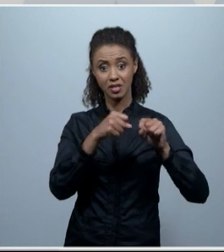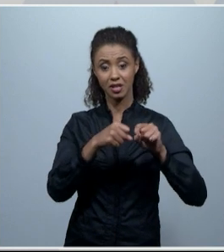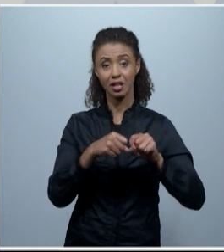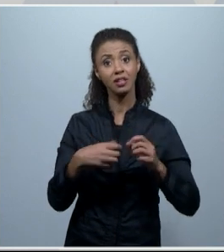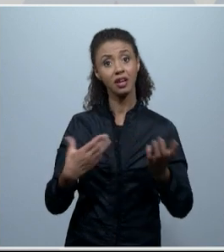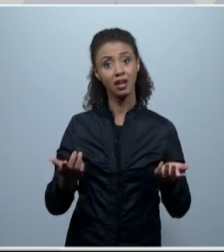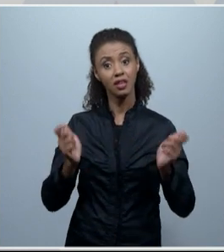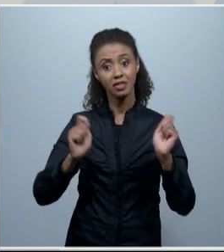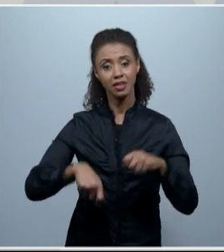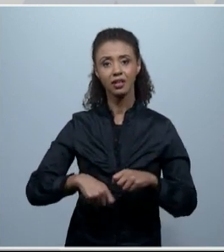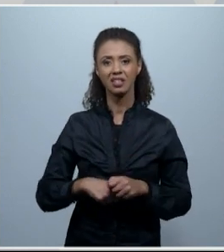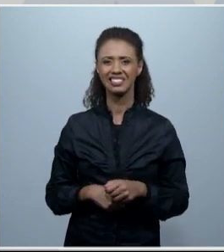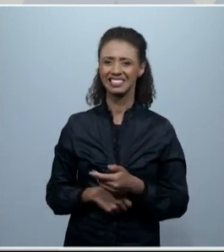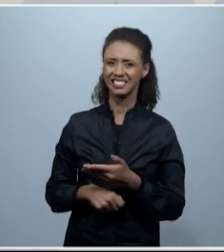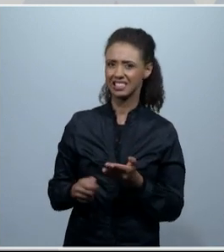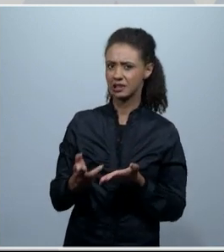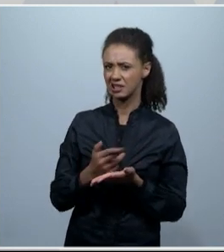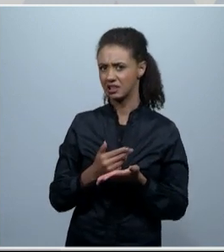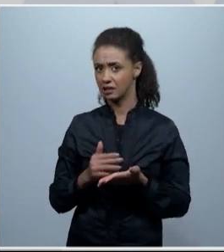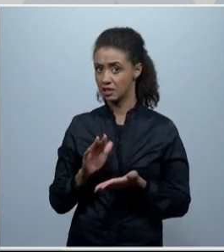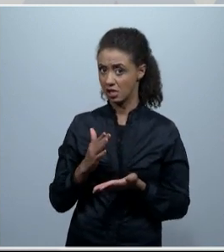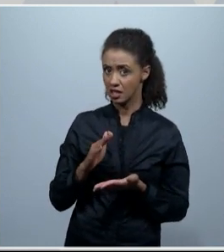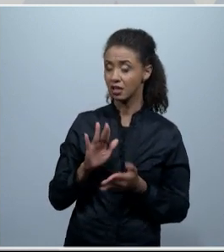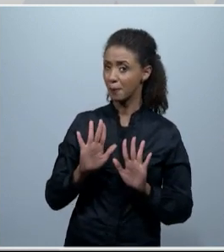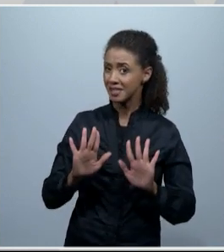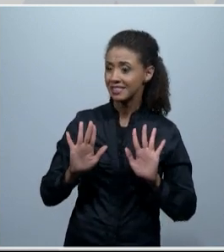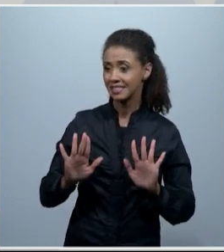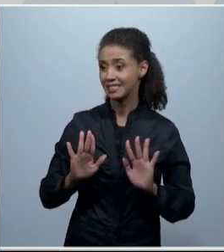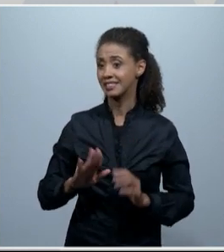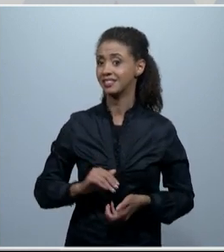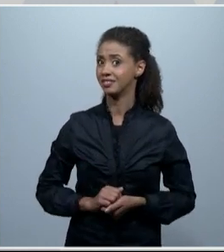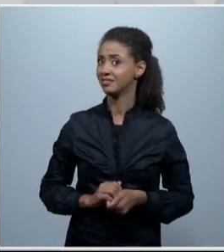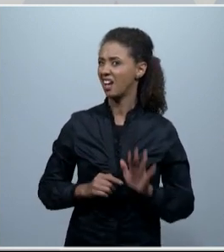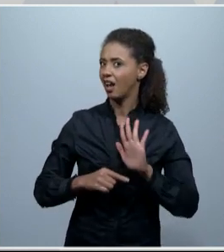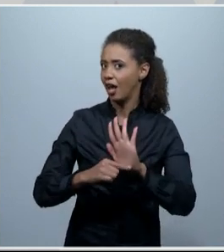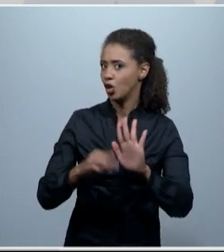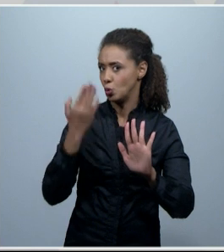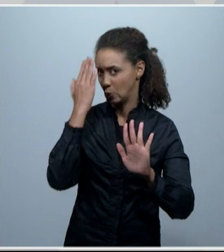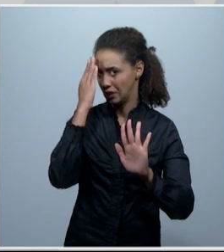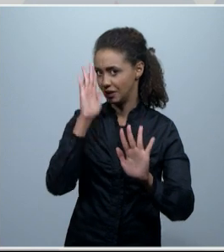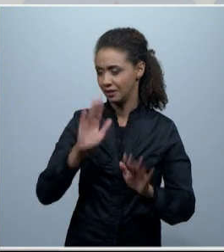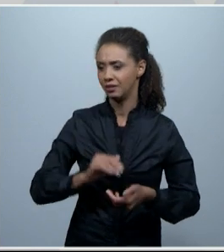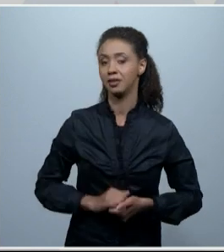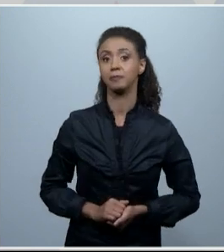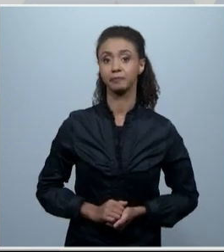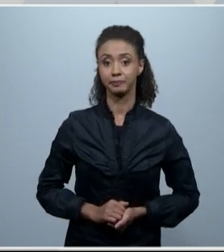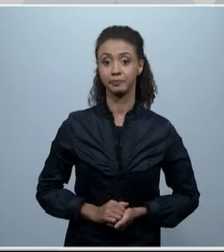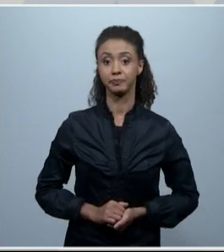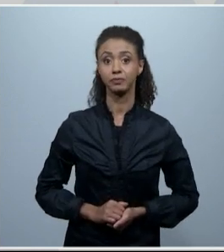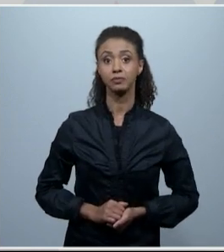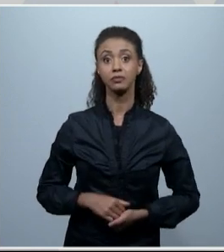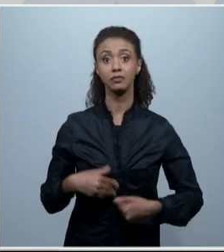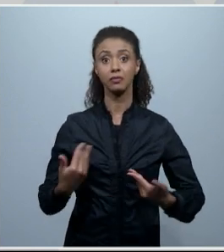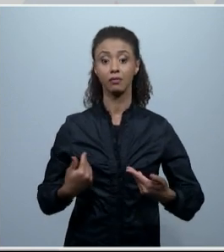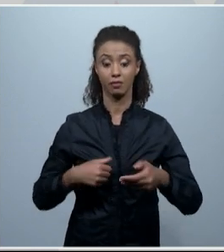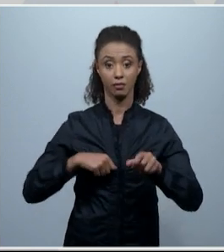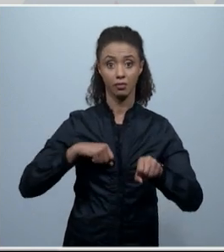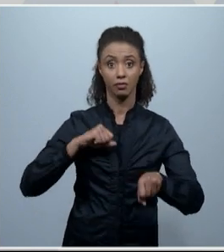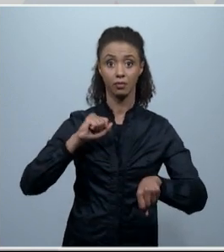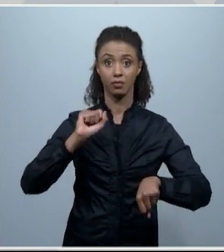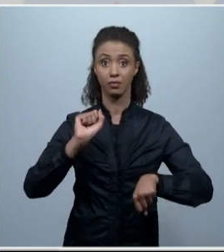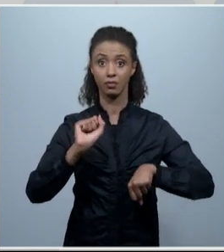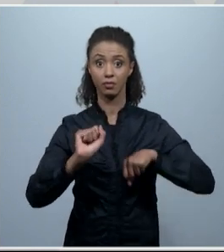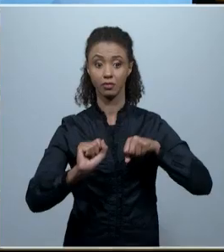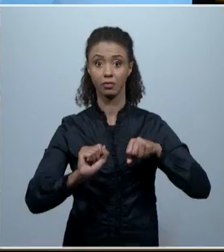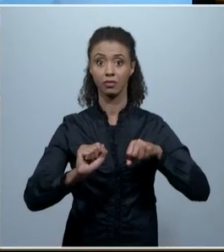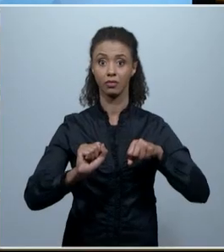nus com um desenho muito bom mas a serve para ilustrar na hora que a bicicleta está andando o pneu gira